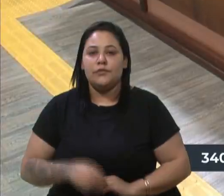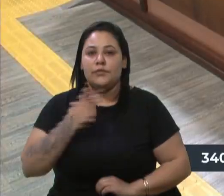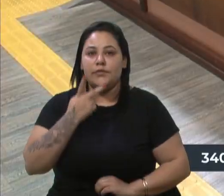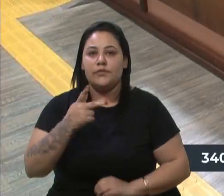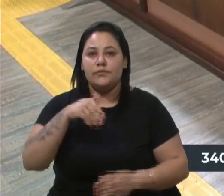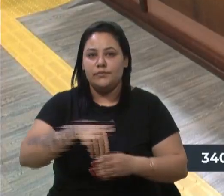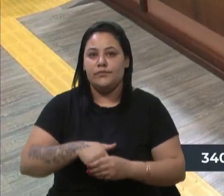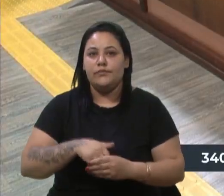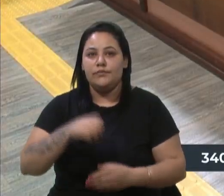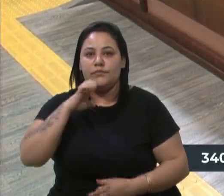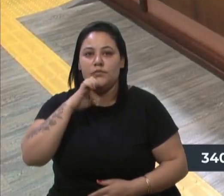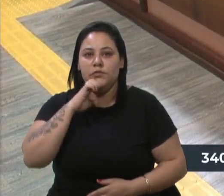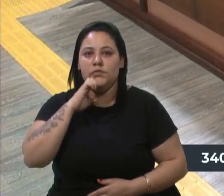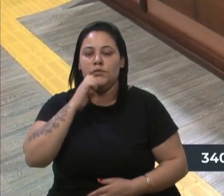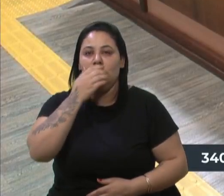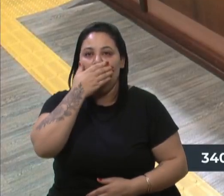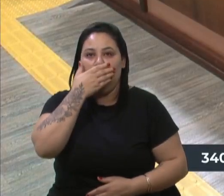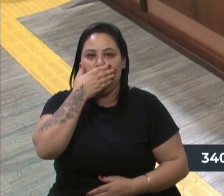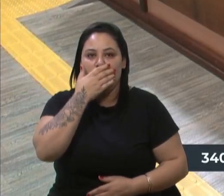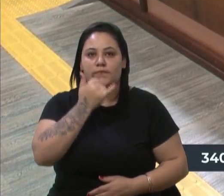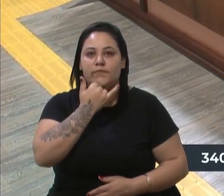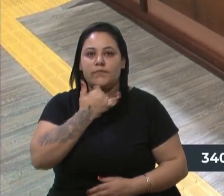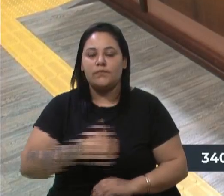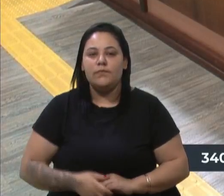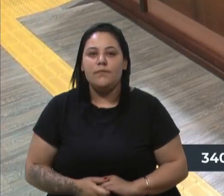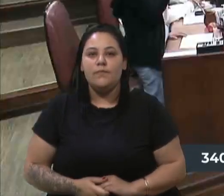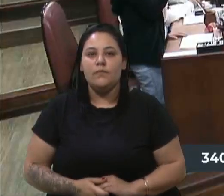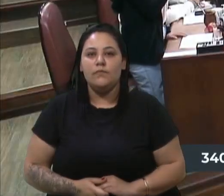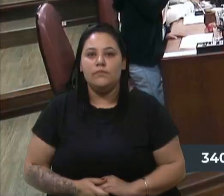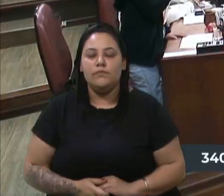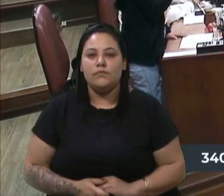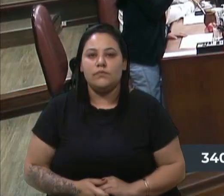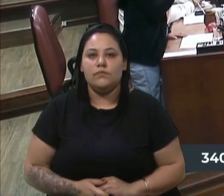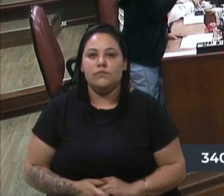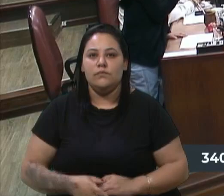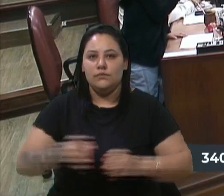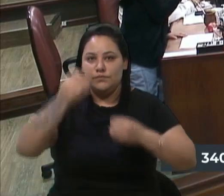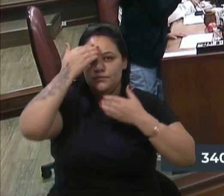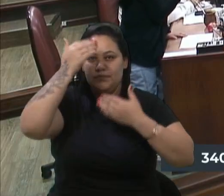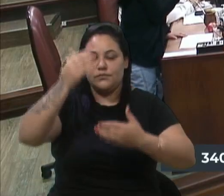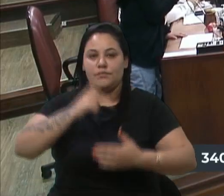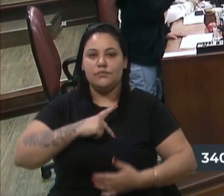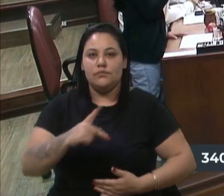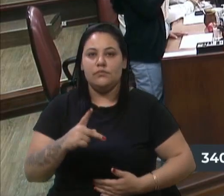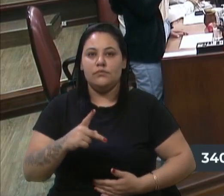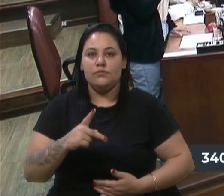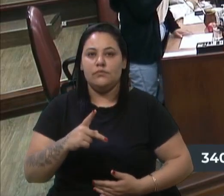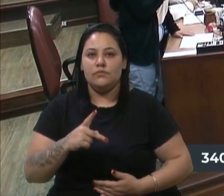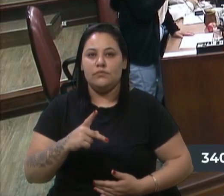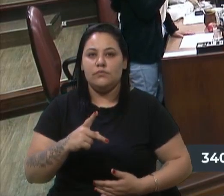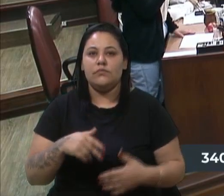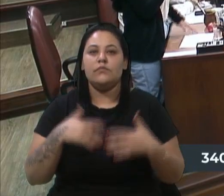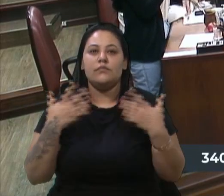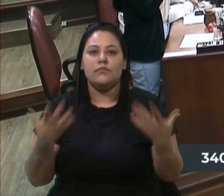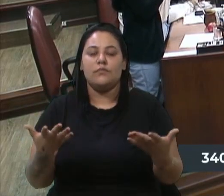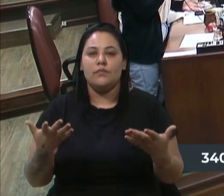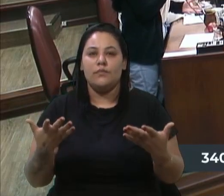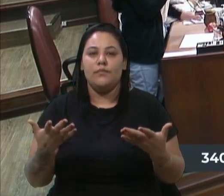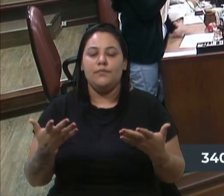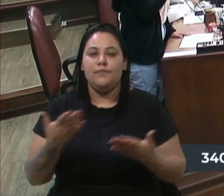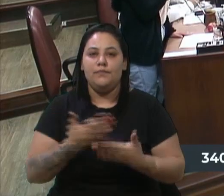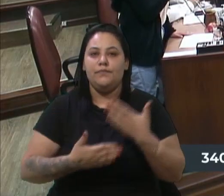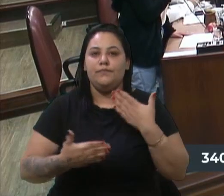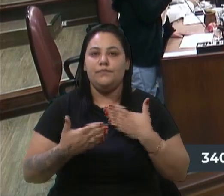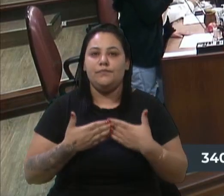Senhor Declarar presidente. voto, presidente. Estela Balardim. Declarar voto, presidente. Muito obrigado, senhor presidente. Então,